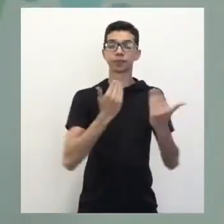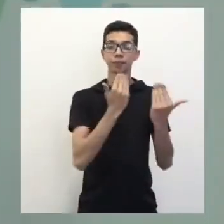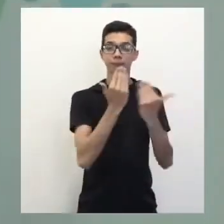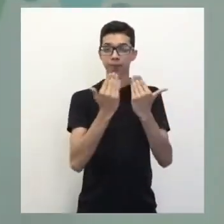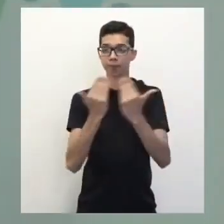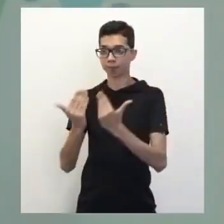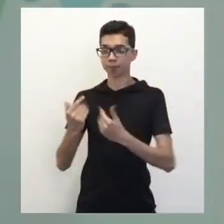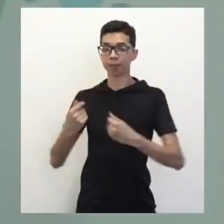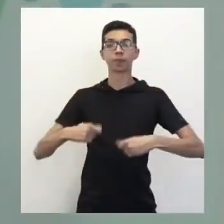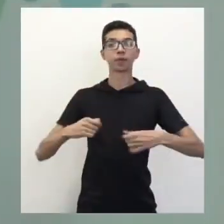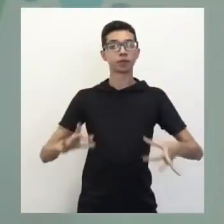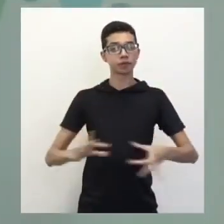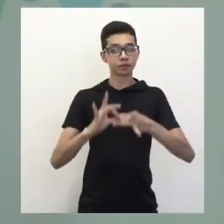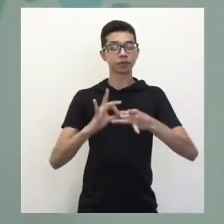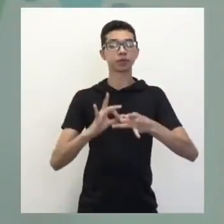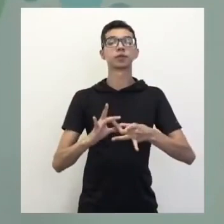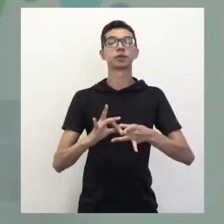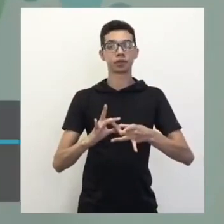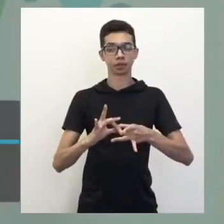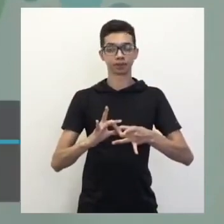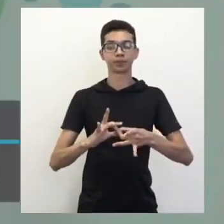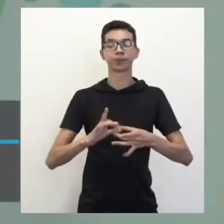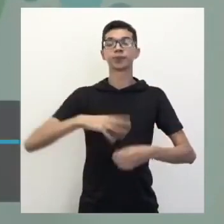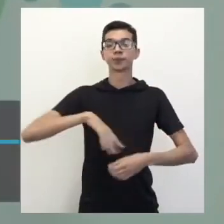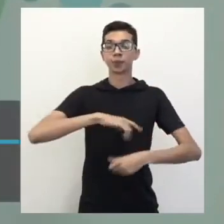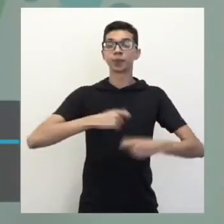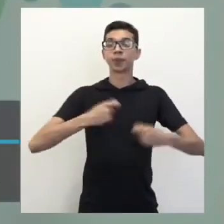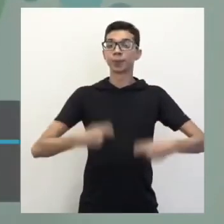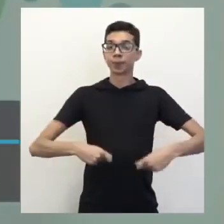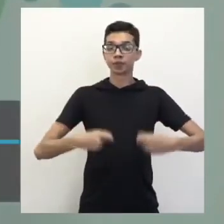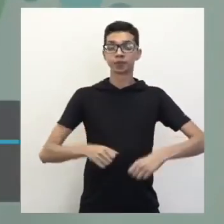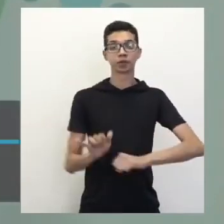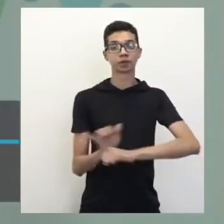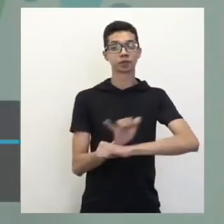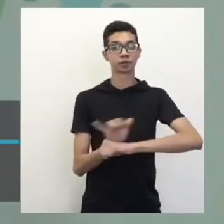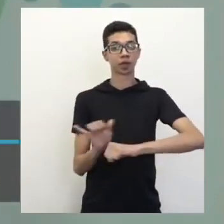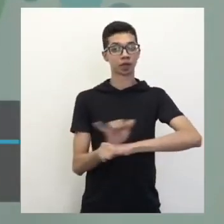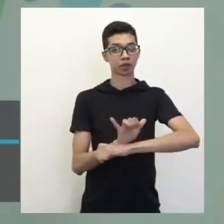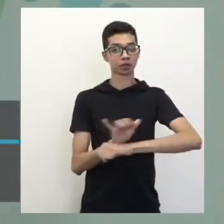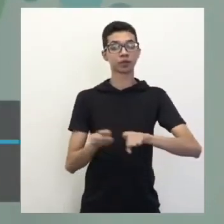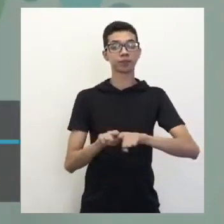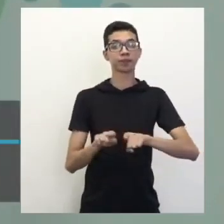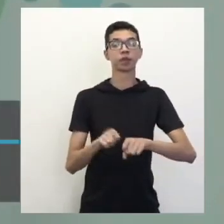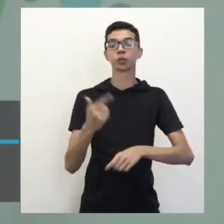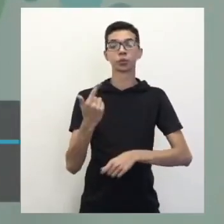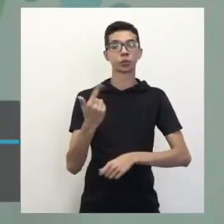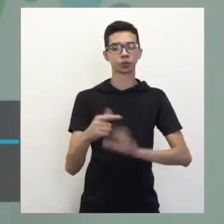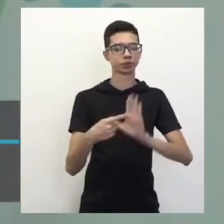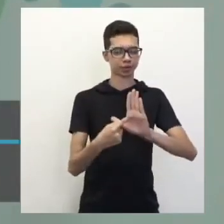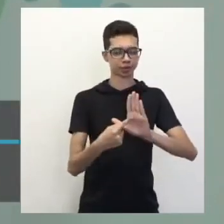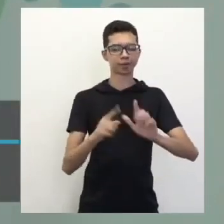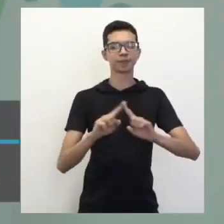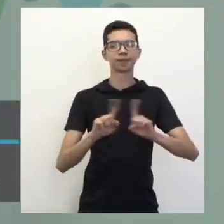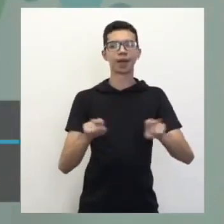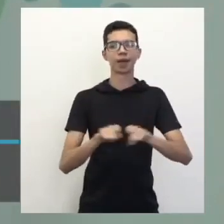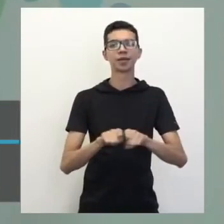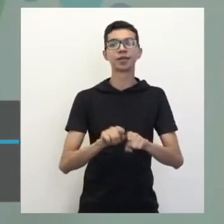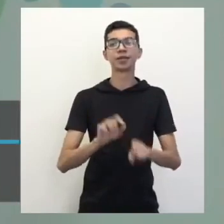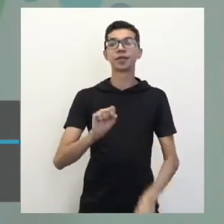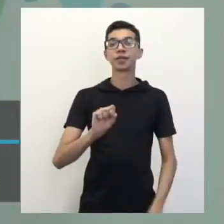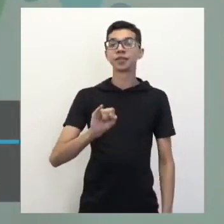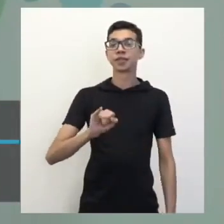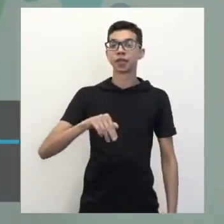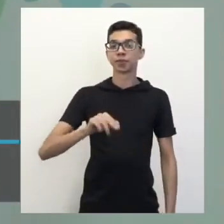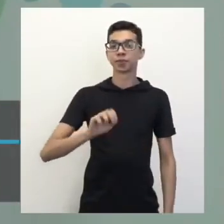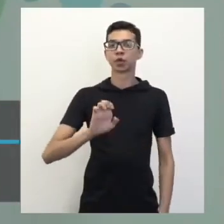nos engajar, vamos nos articular. Inclusive, não aparece aqui, gente, mas uma outra coisa que a Simone aponta como saída